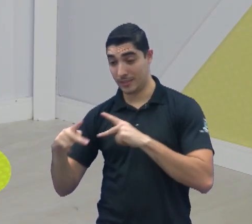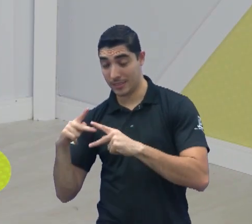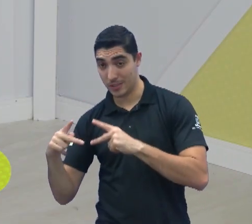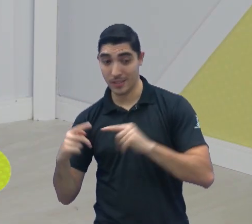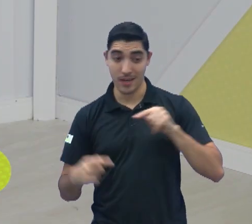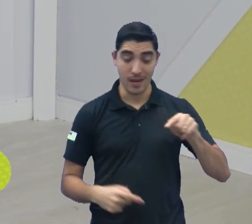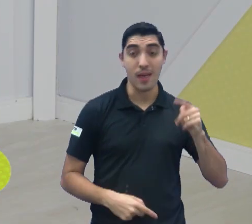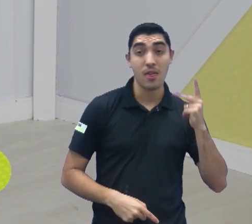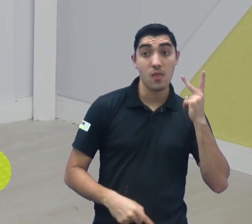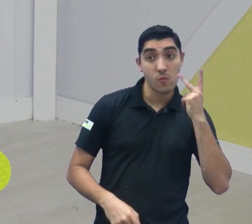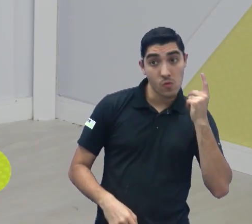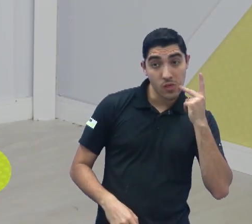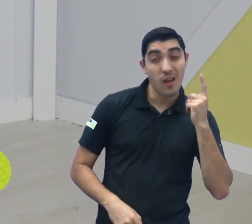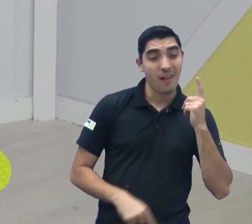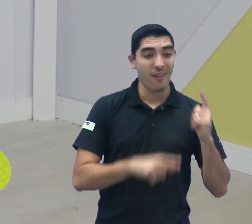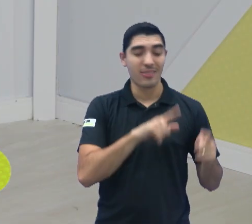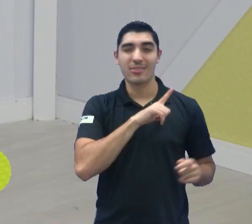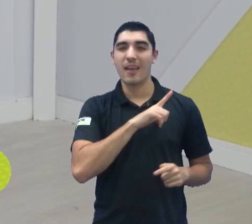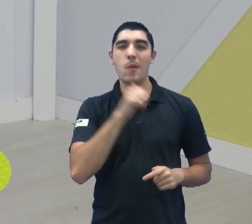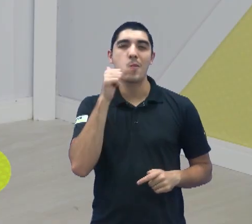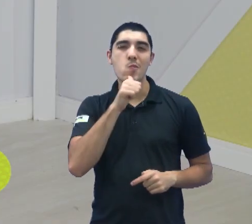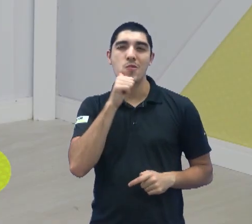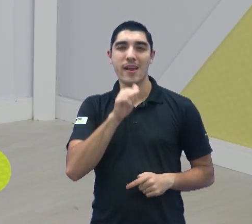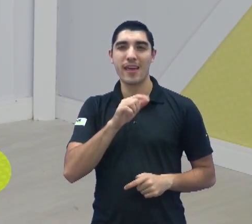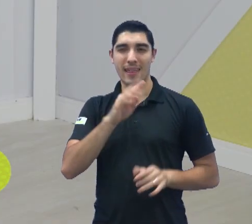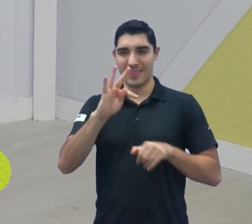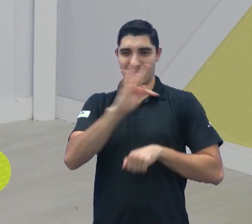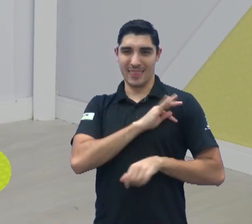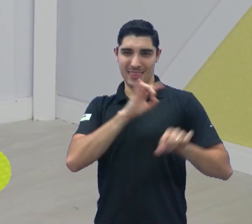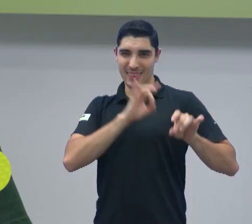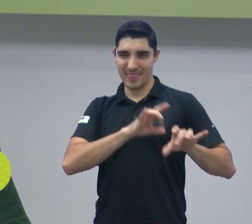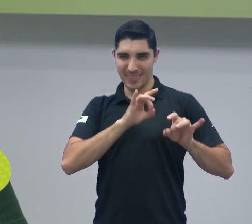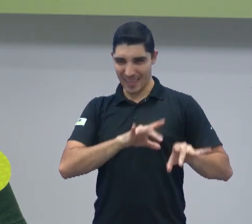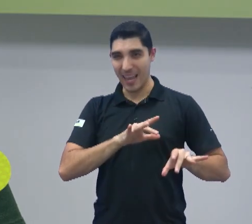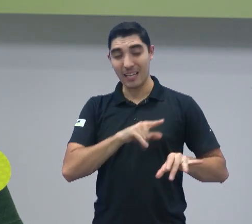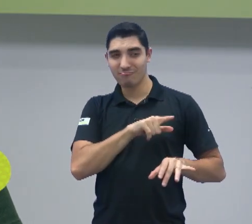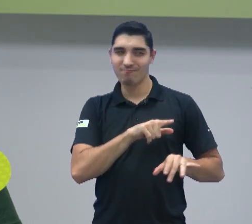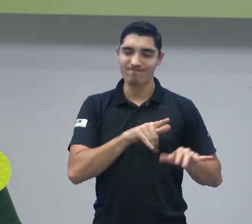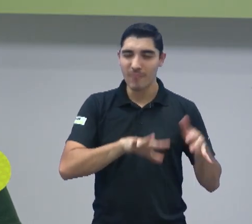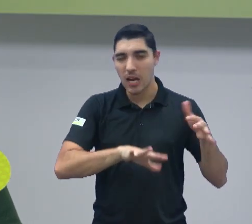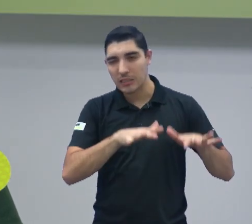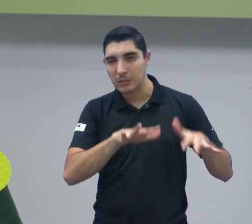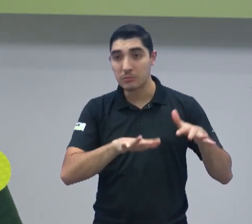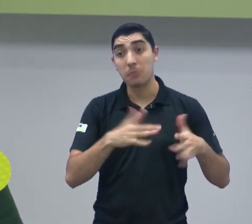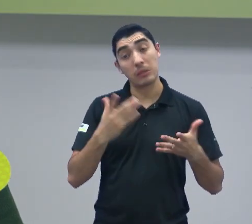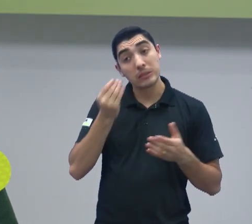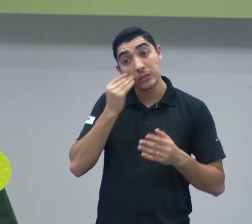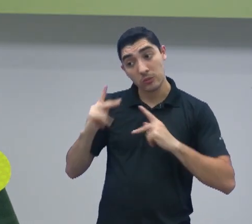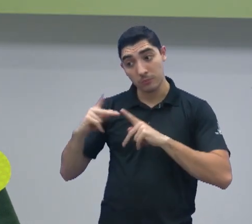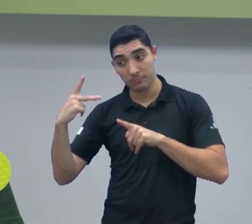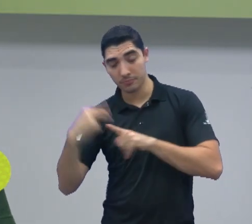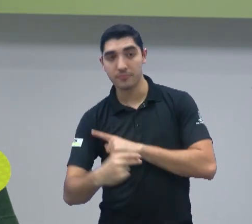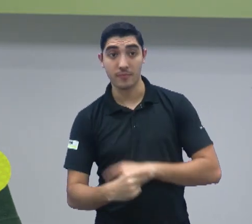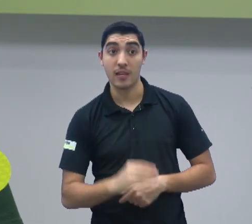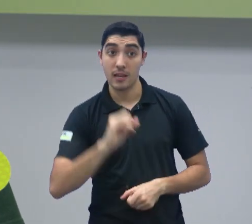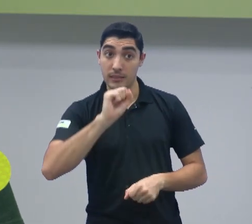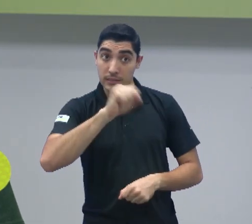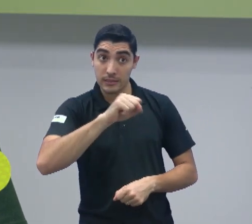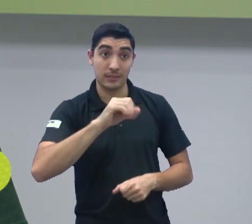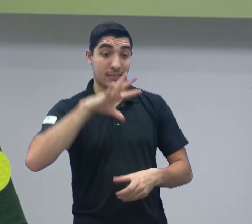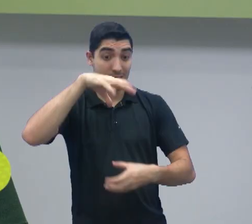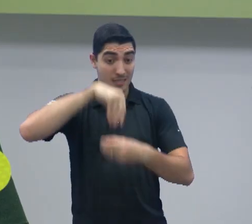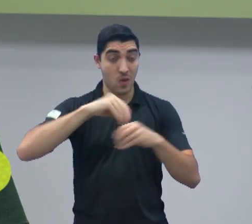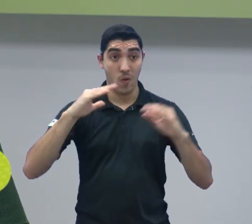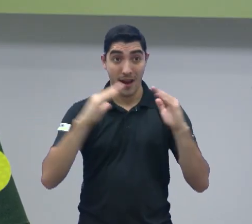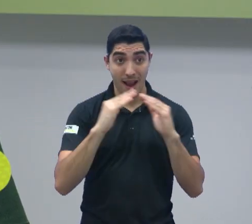está bem na competição. É jogo para o São José retomar o caminho das vitórias, Paulito. Com certeza, Vieira, atuando em casa, o São José que vem